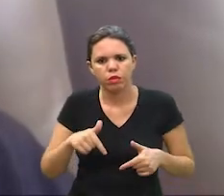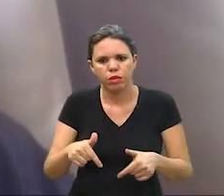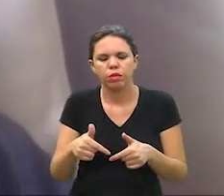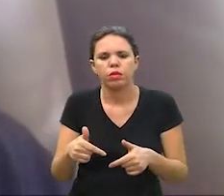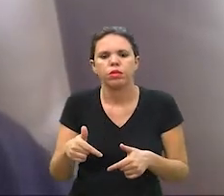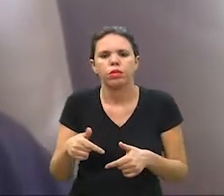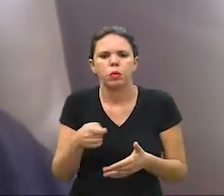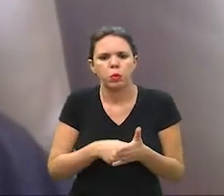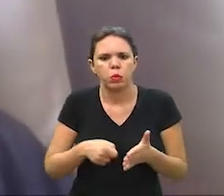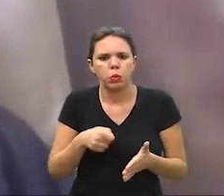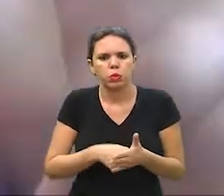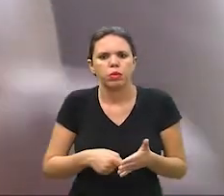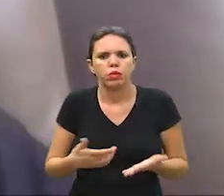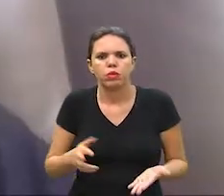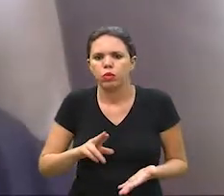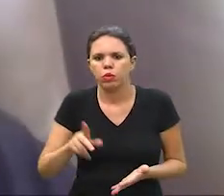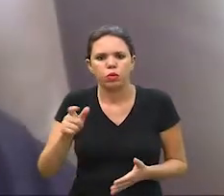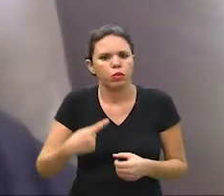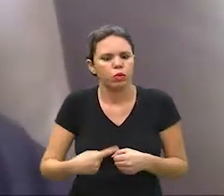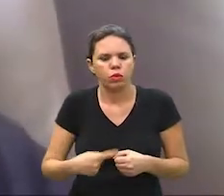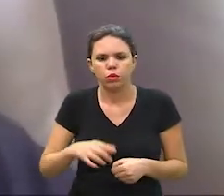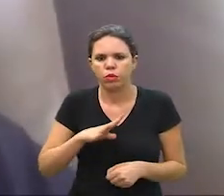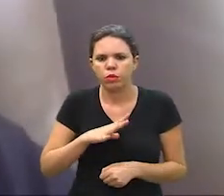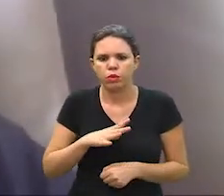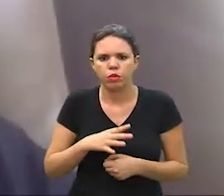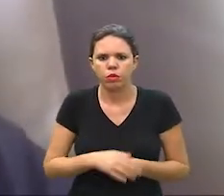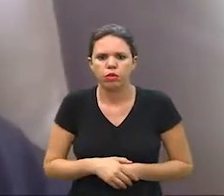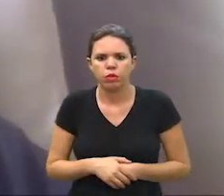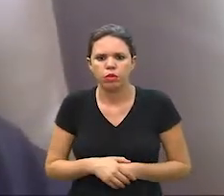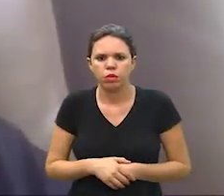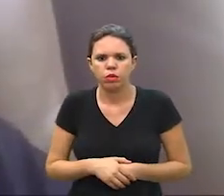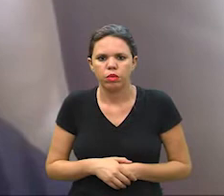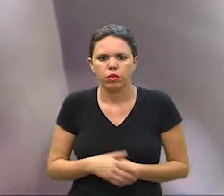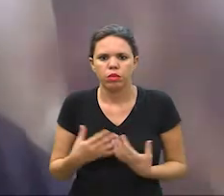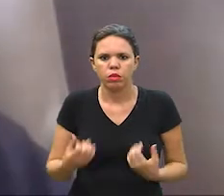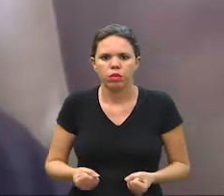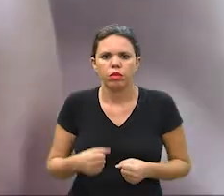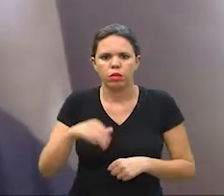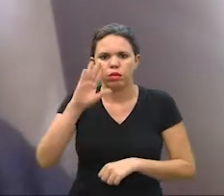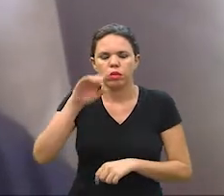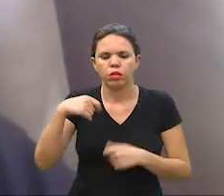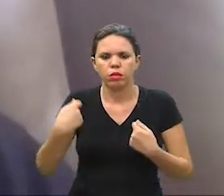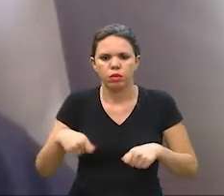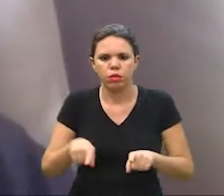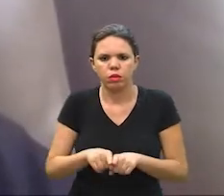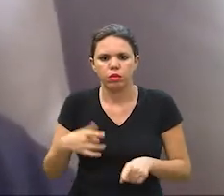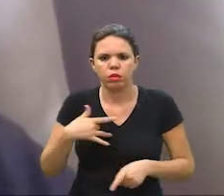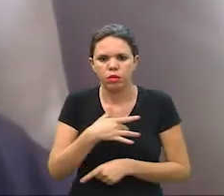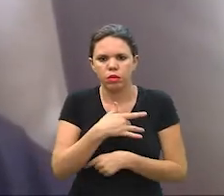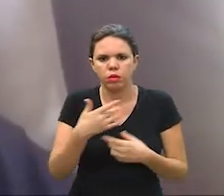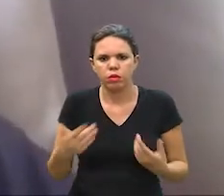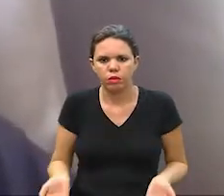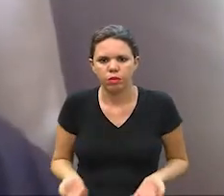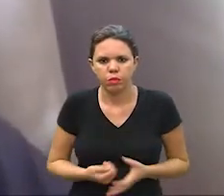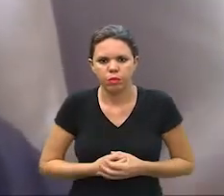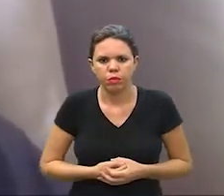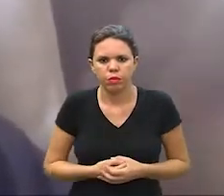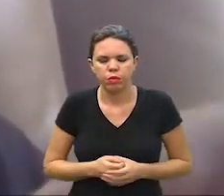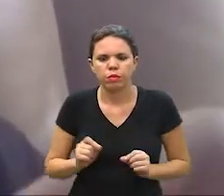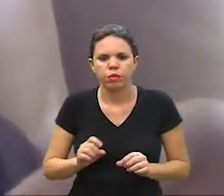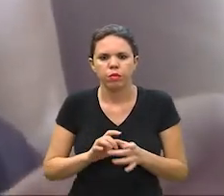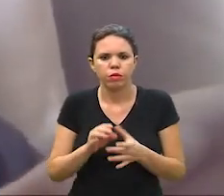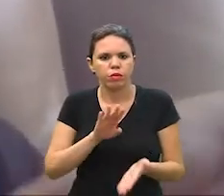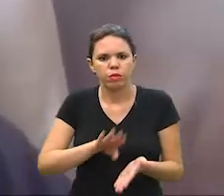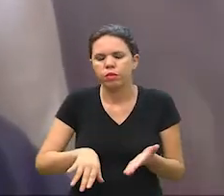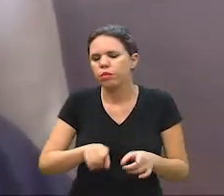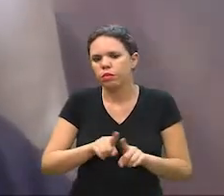de briga aí na questão. Não é no município, porque o município está executando mais do que deveria na saúde. Quem deixou